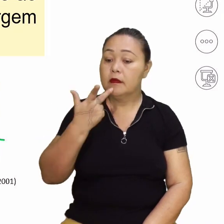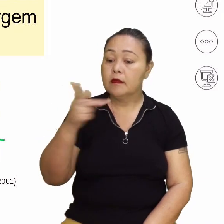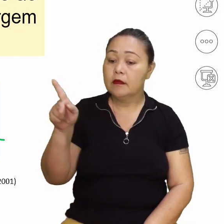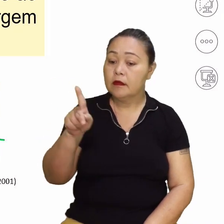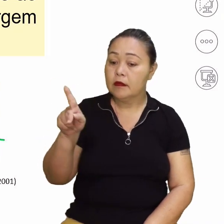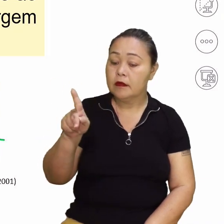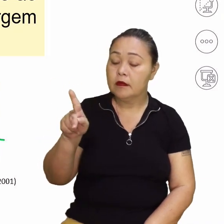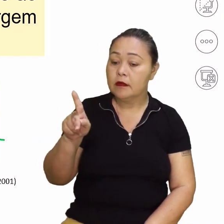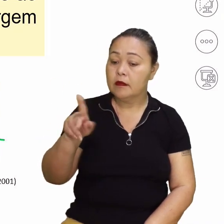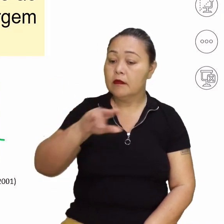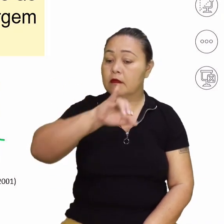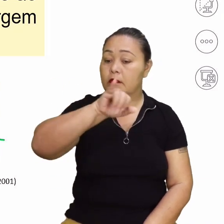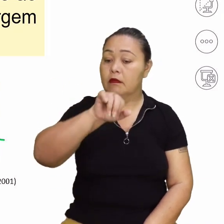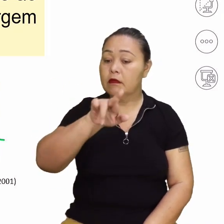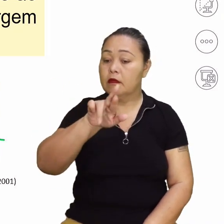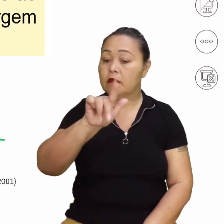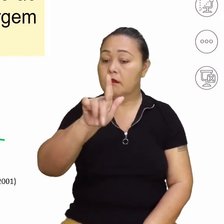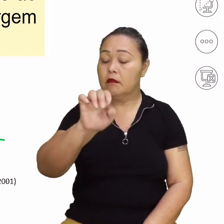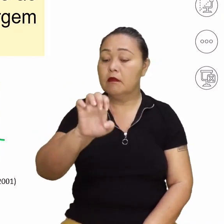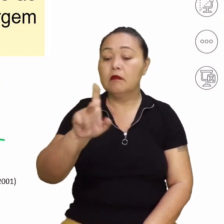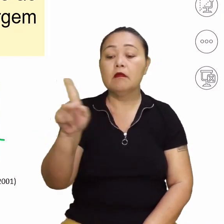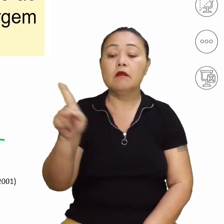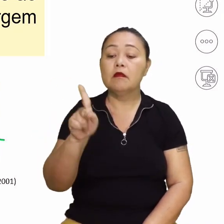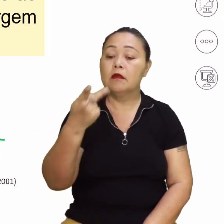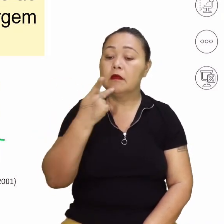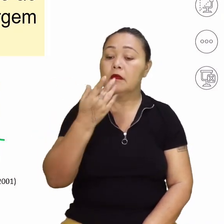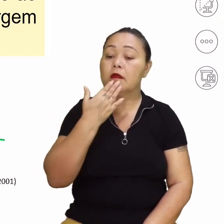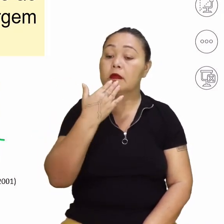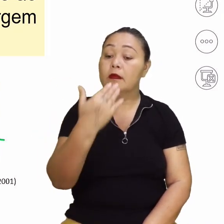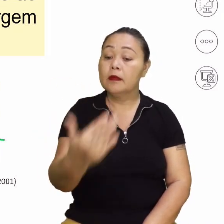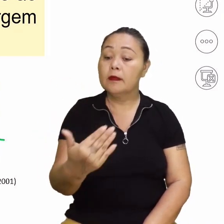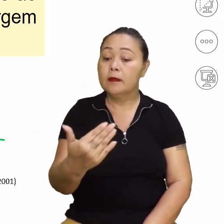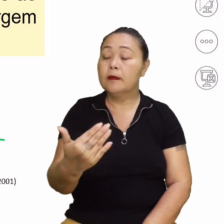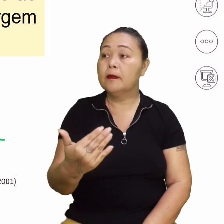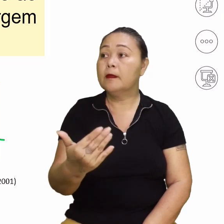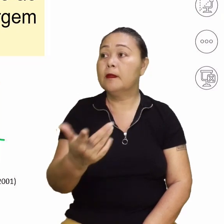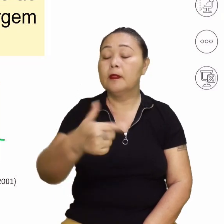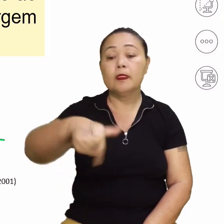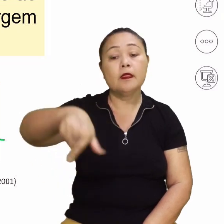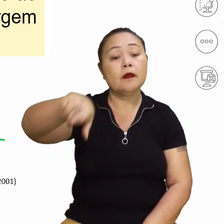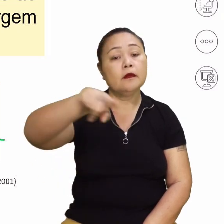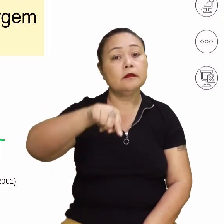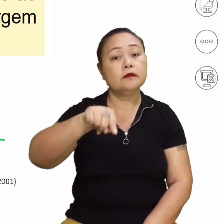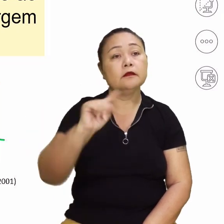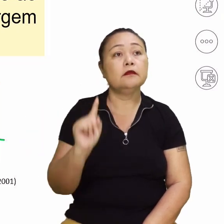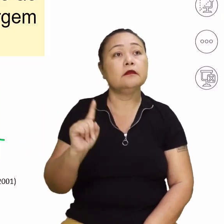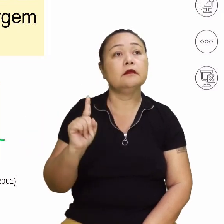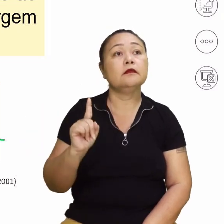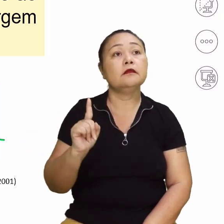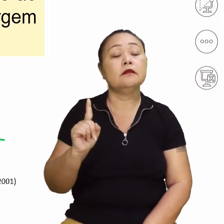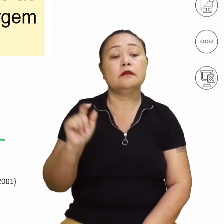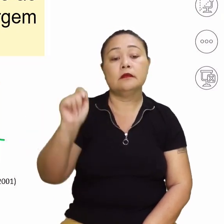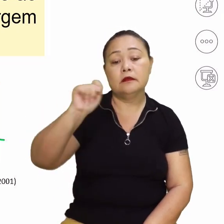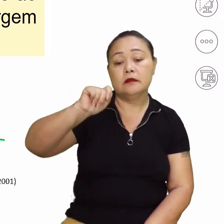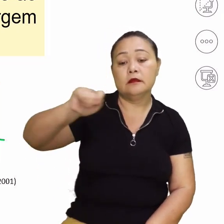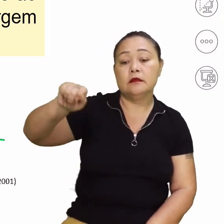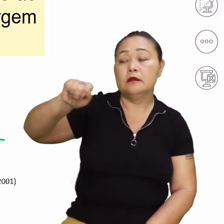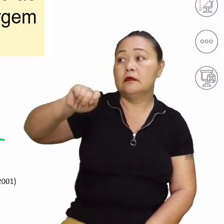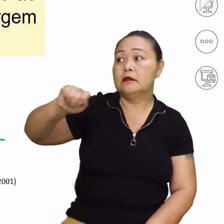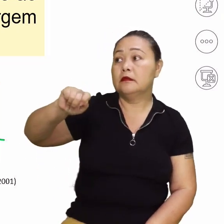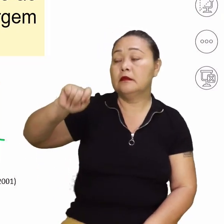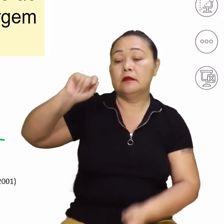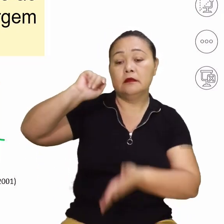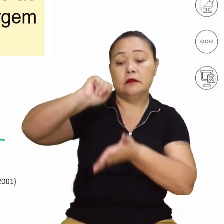que o professor Jorge vai pedir para vocês Pastor Jorge vai pedir que vocês griffen